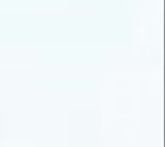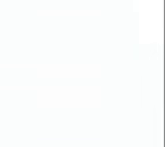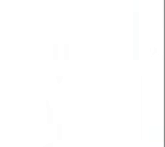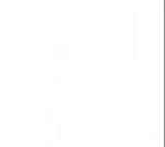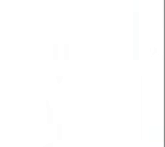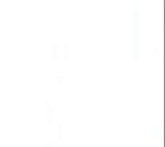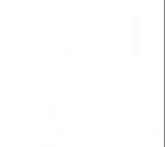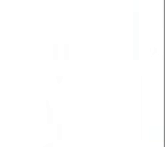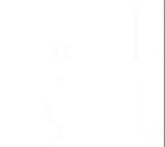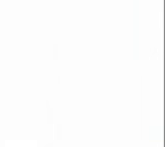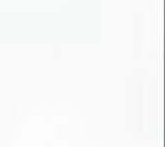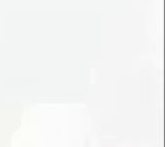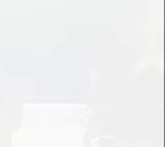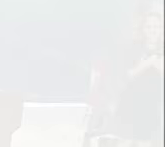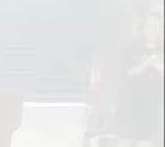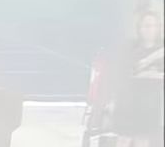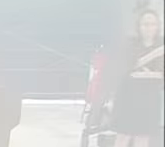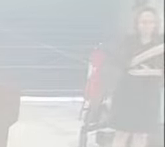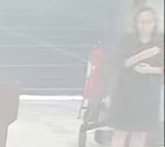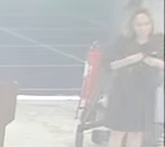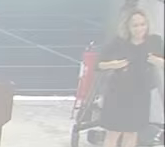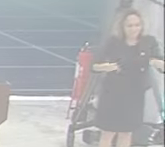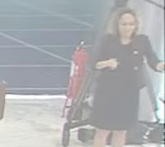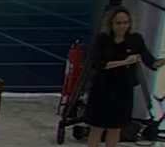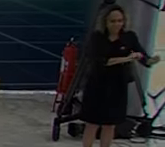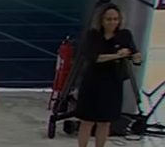Ministério da Educação, Governo Federal.